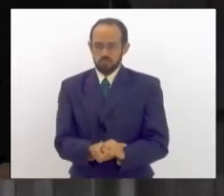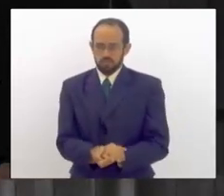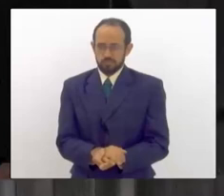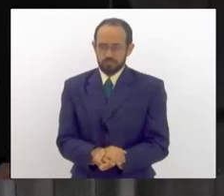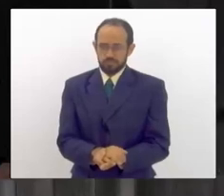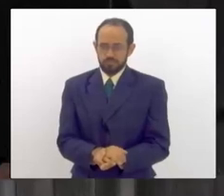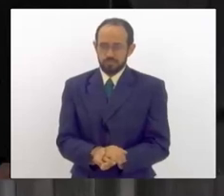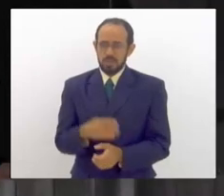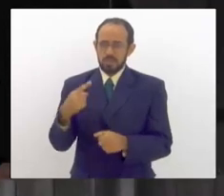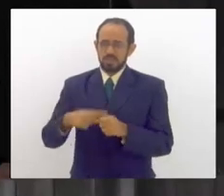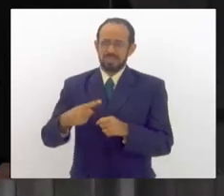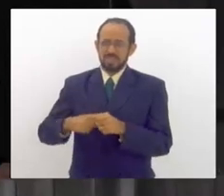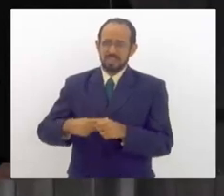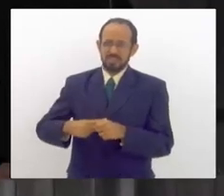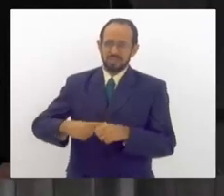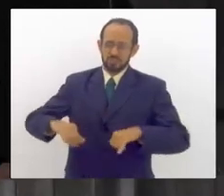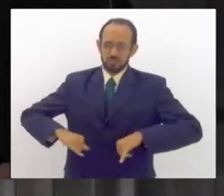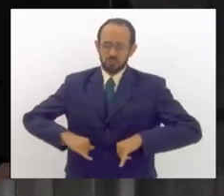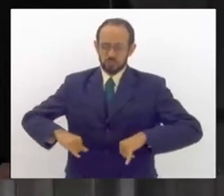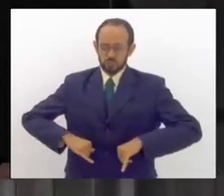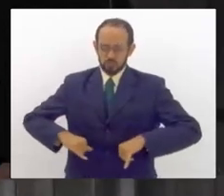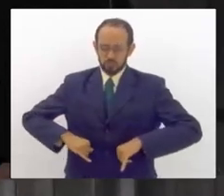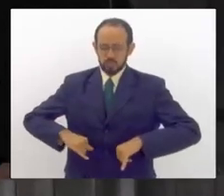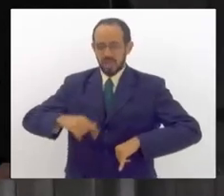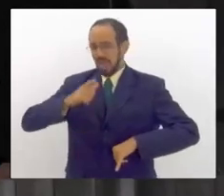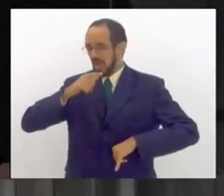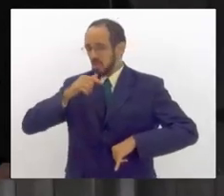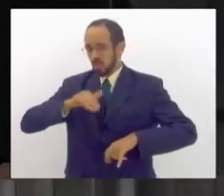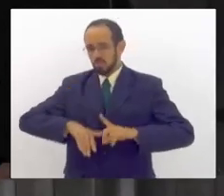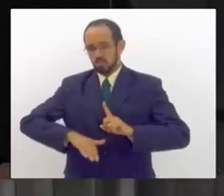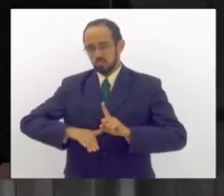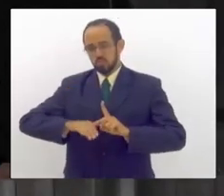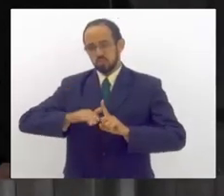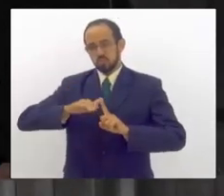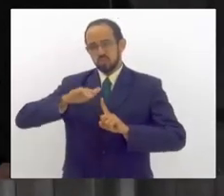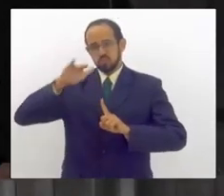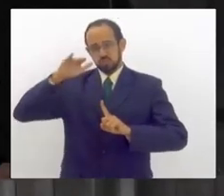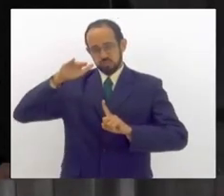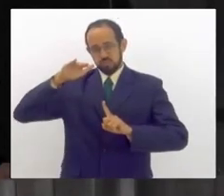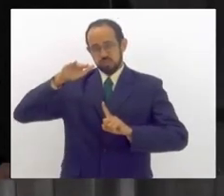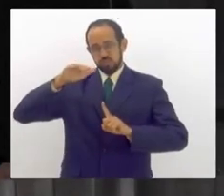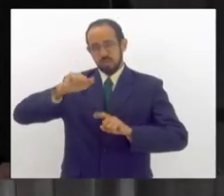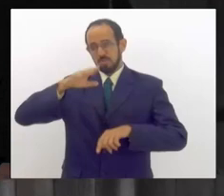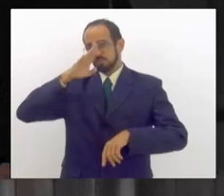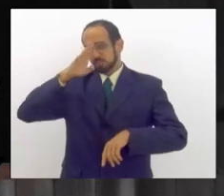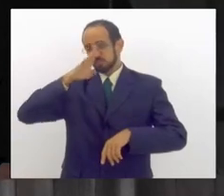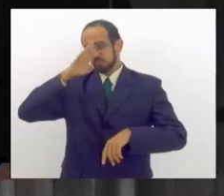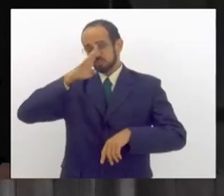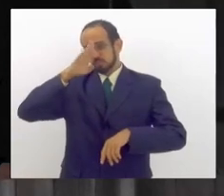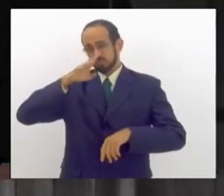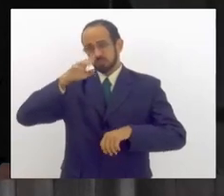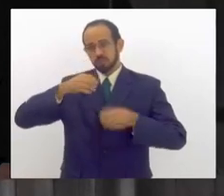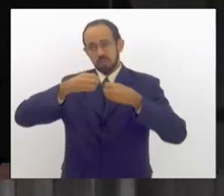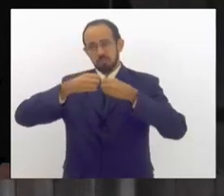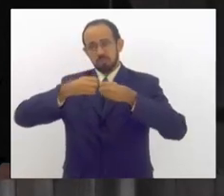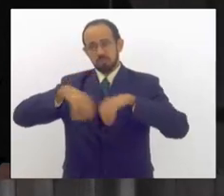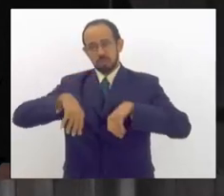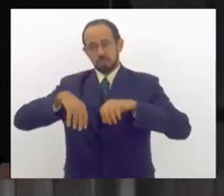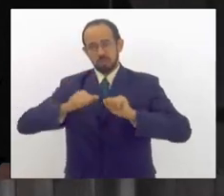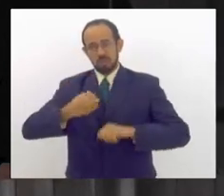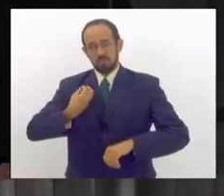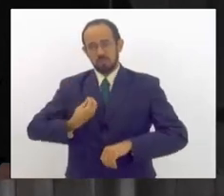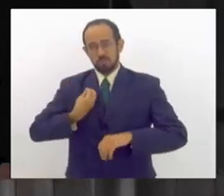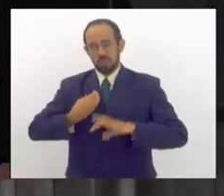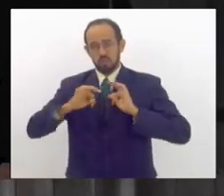vem sofrendo inundações enormes, absurdas, que têm prejudicado a vida de